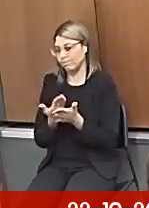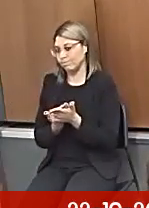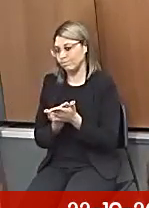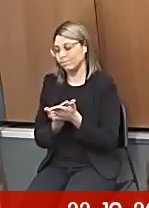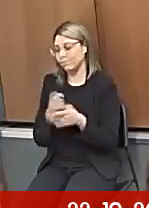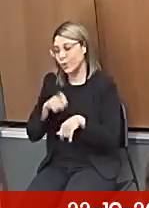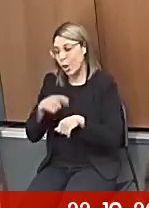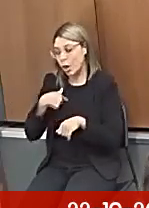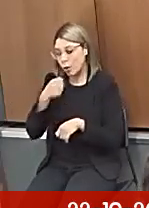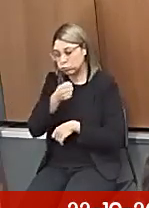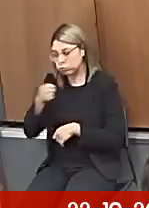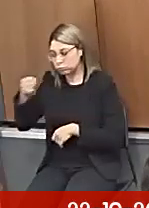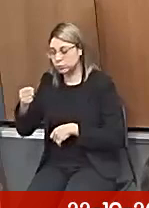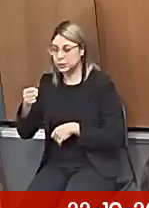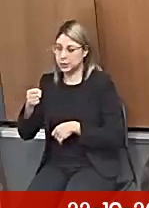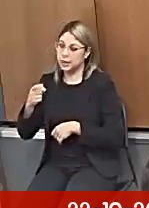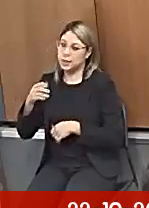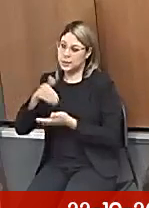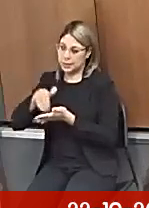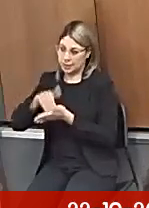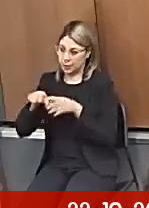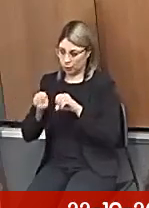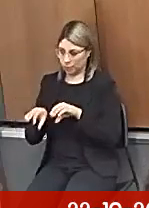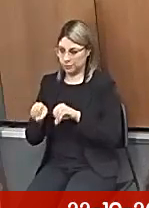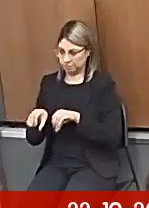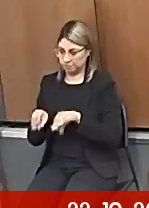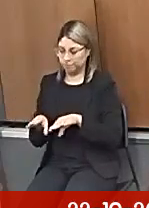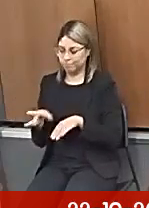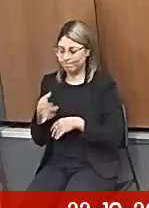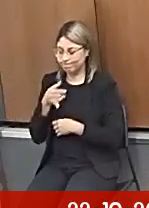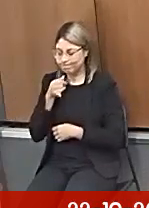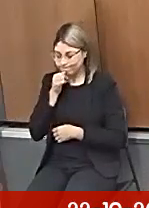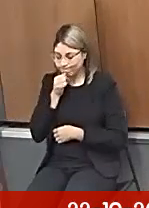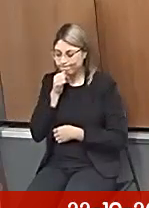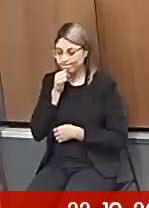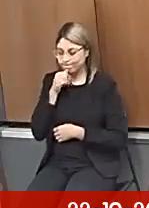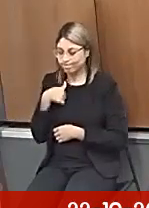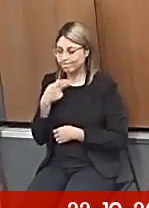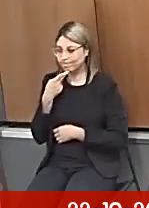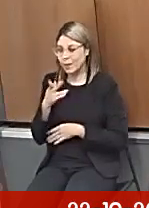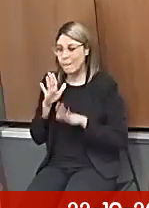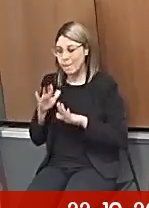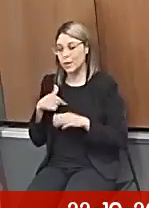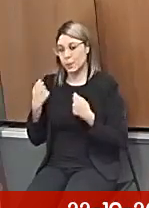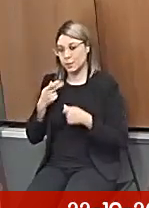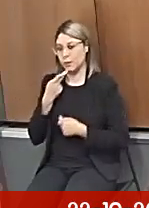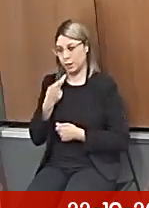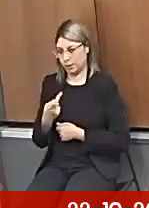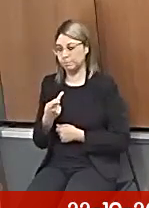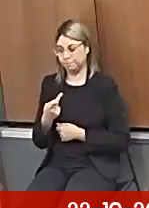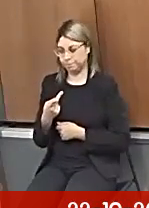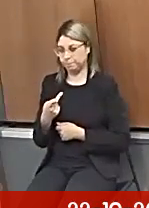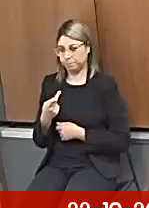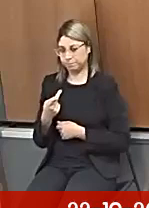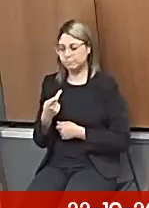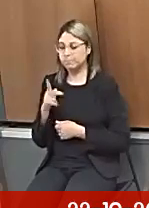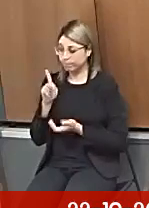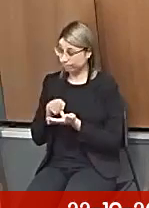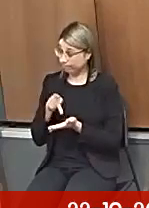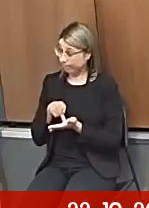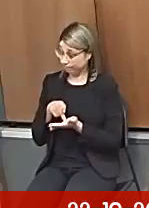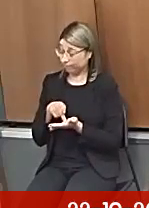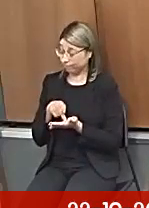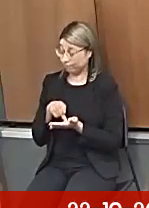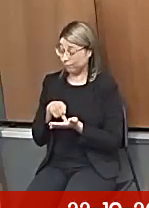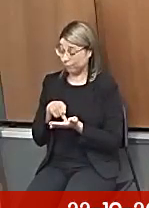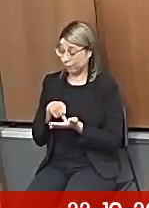vim para a Secretaria de Educação. É triste falar isso, mas eu tenho que falar. Na verdade,